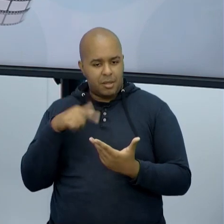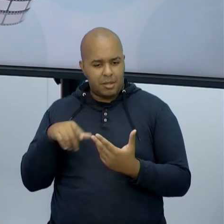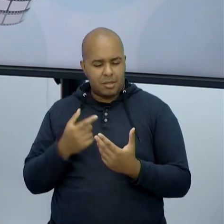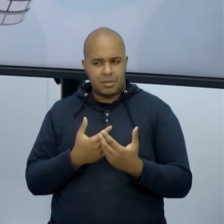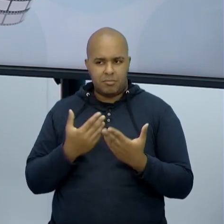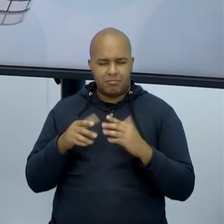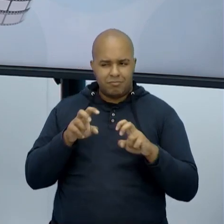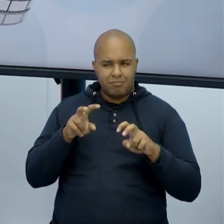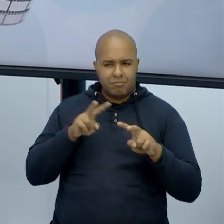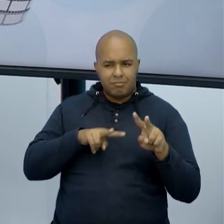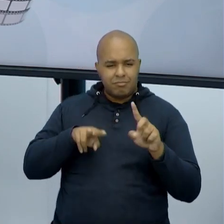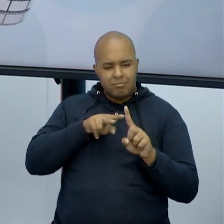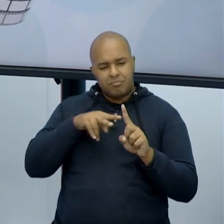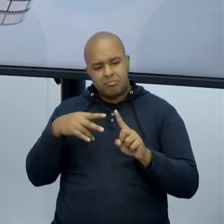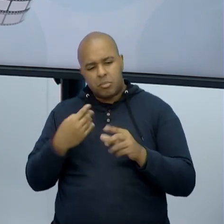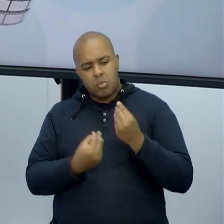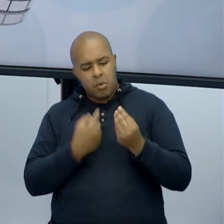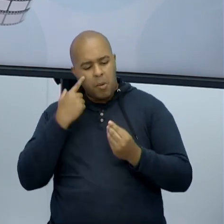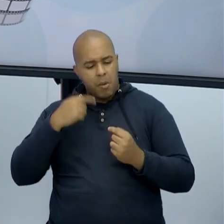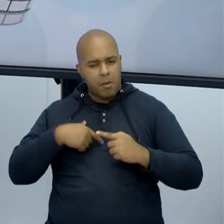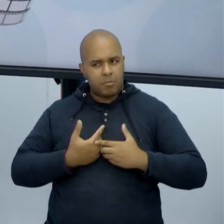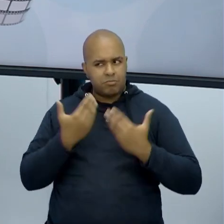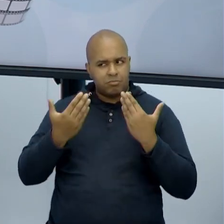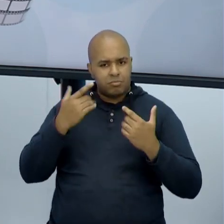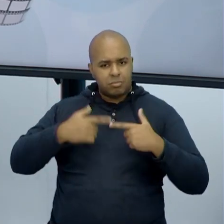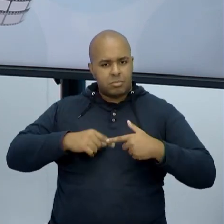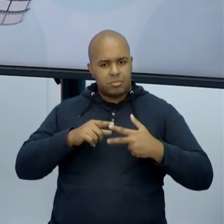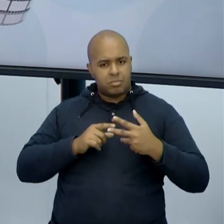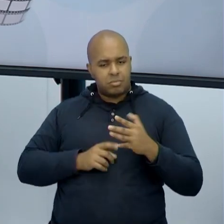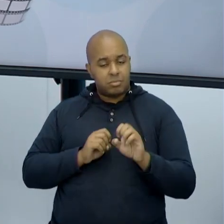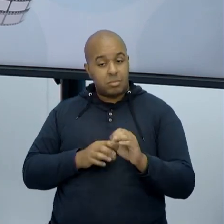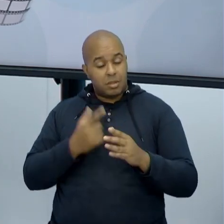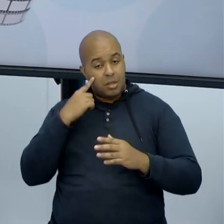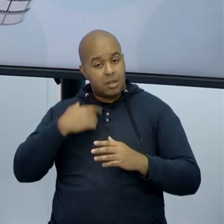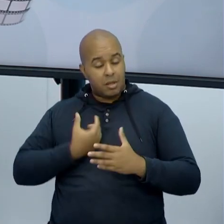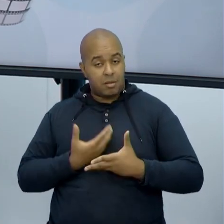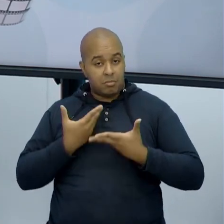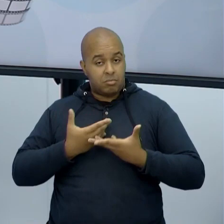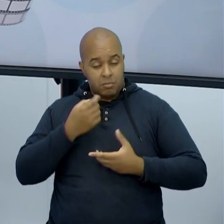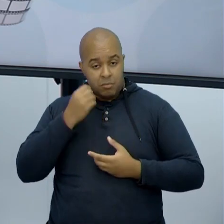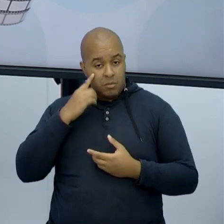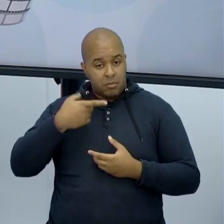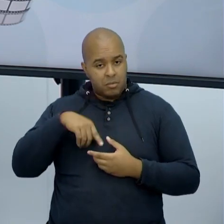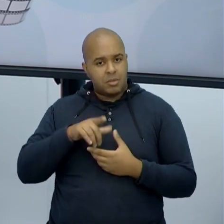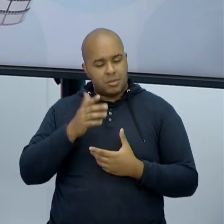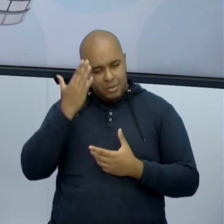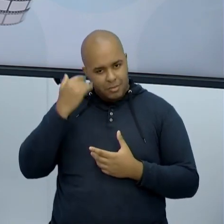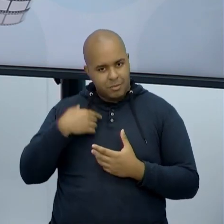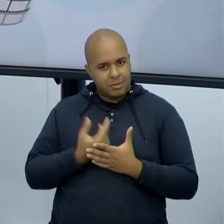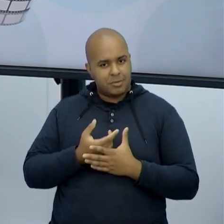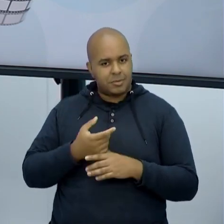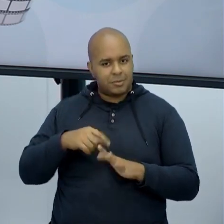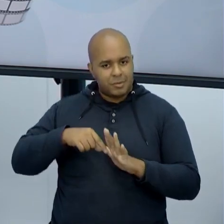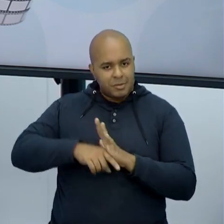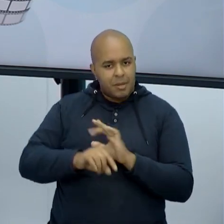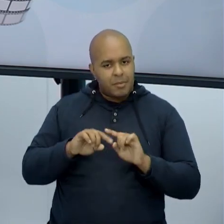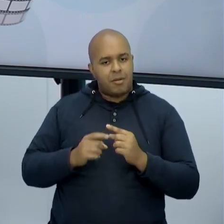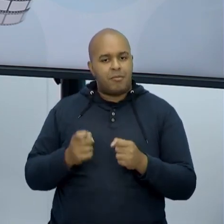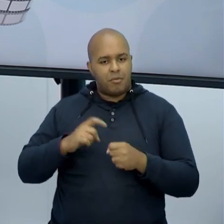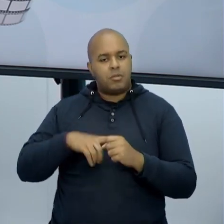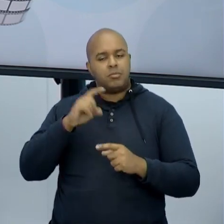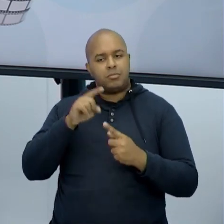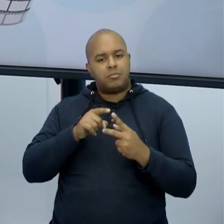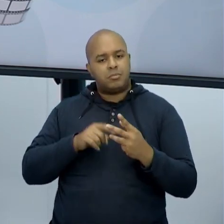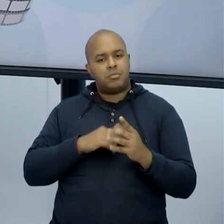esse panorama do cinema brasileiro que eu fiz ao longo dessas 3 aulas. Espero que tenha sido agradável para vocês. Sei que foi denso. Retorne nos